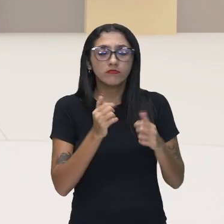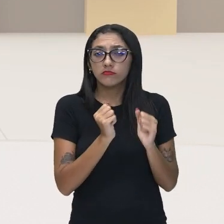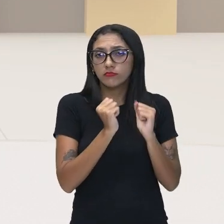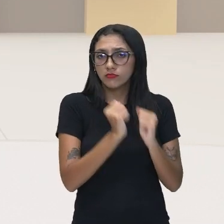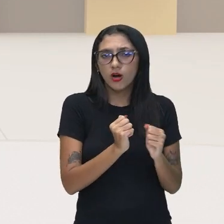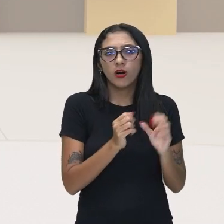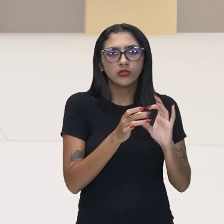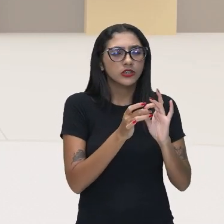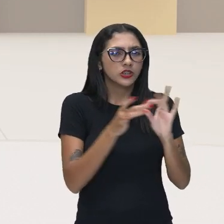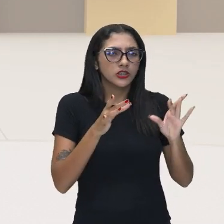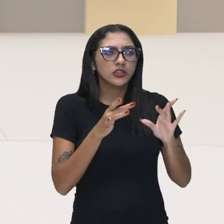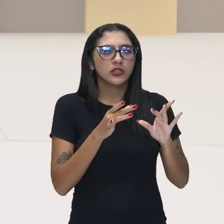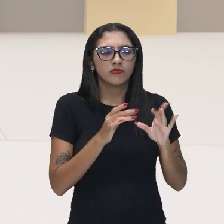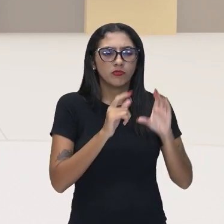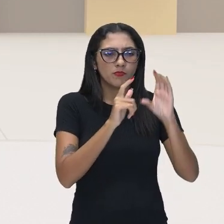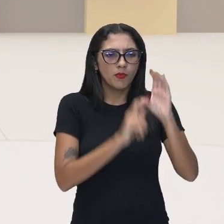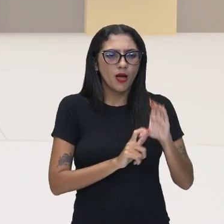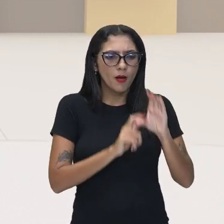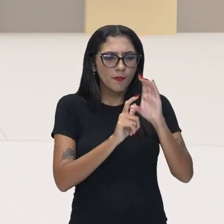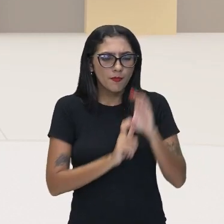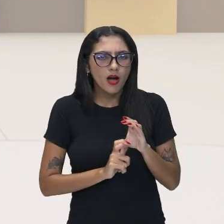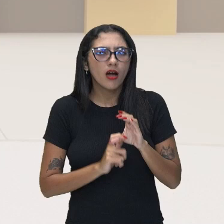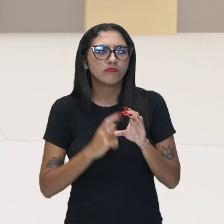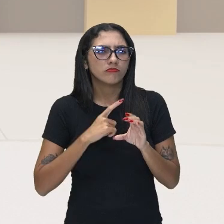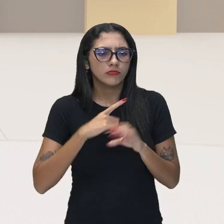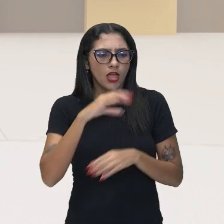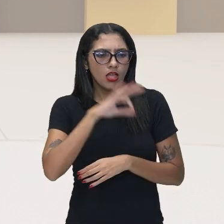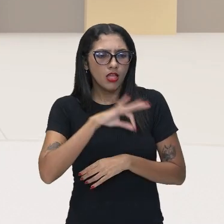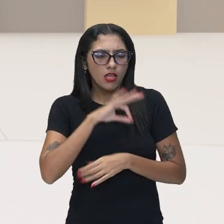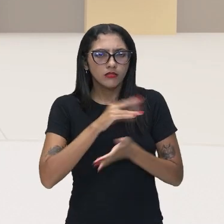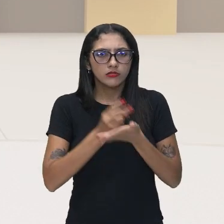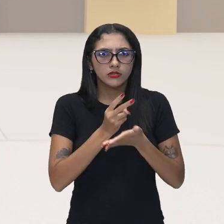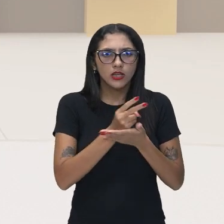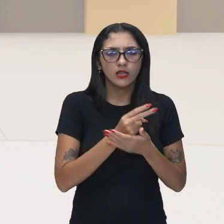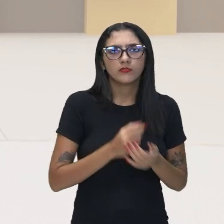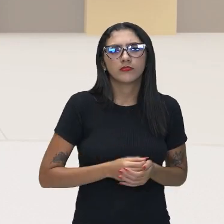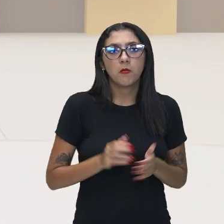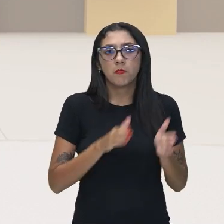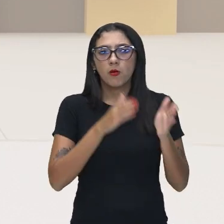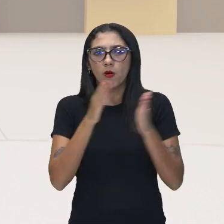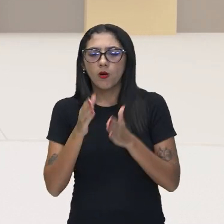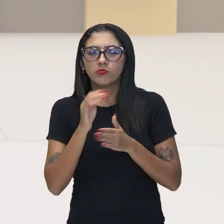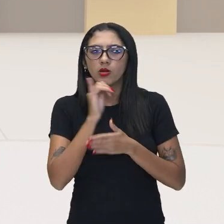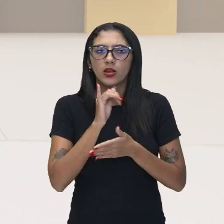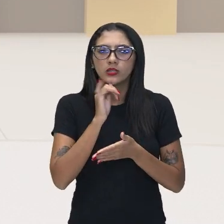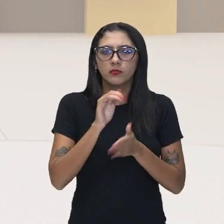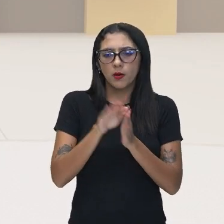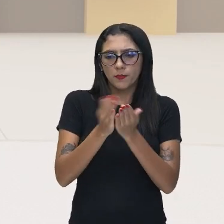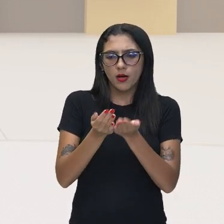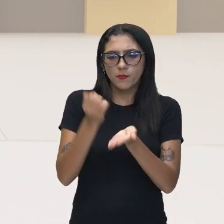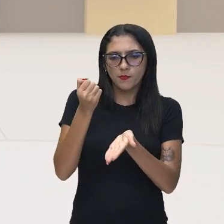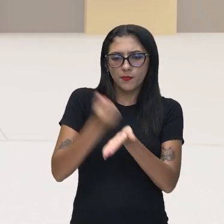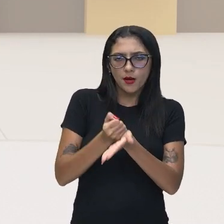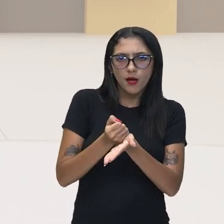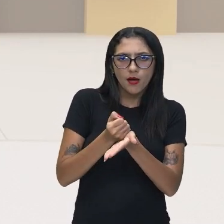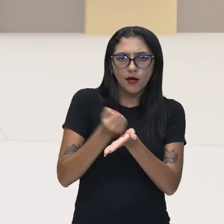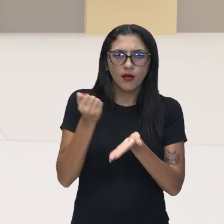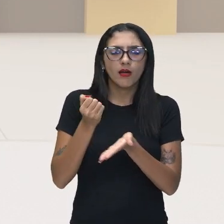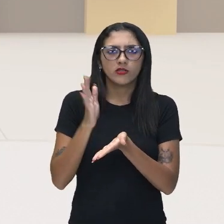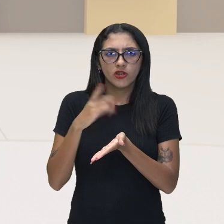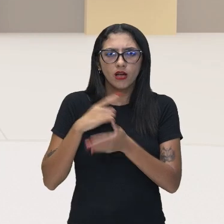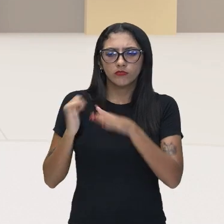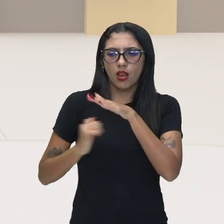recebendo seu dinheiro ali todo mês, né? Garantido. Né? Quem já trabalha ali de CLT, né? Carteira de trabalho ali, né?